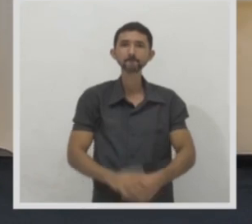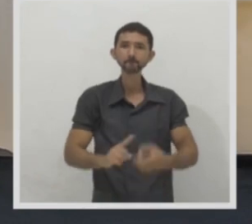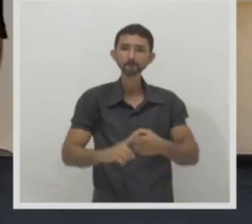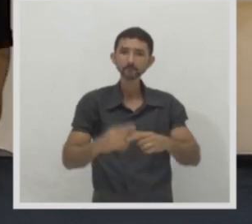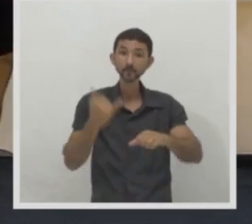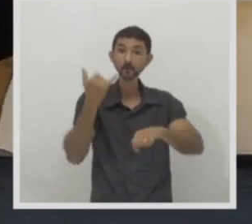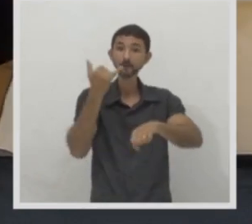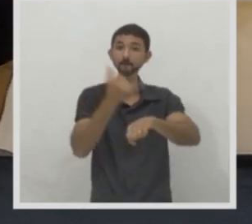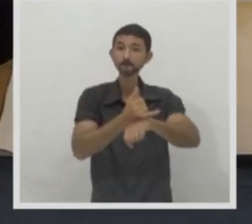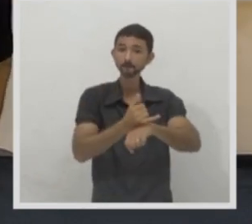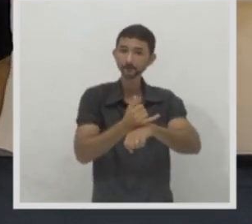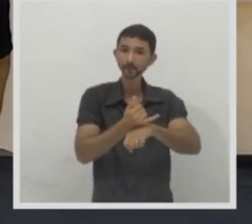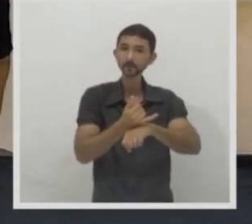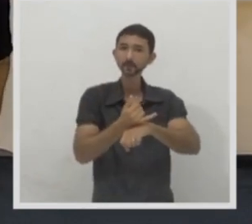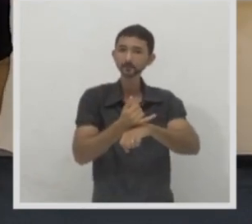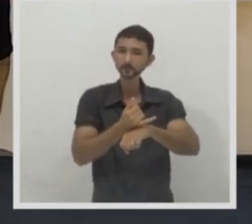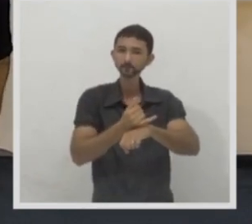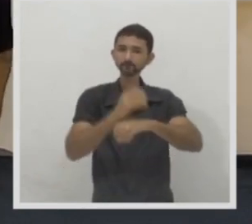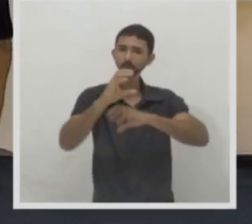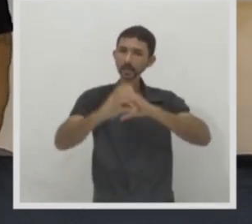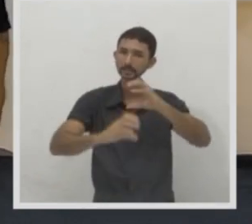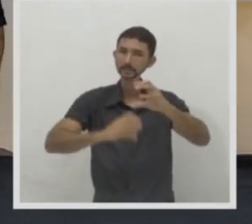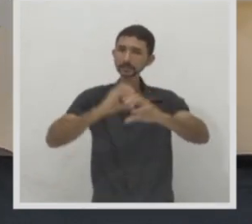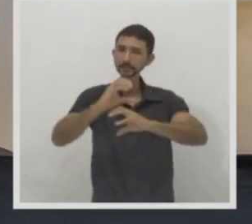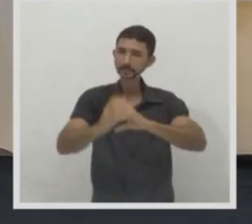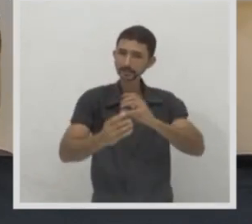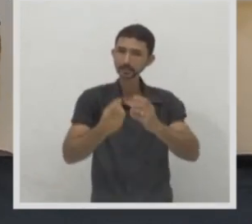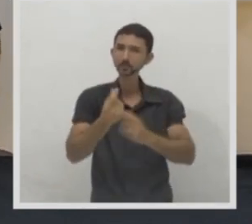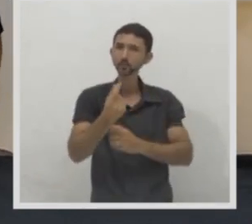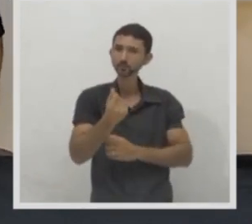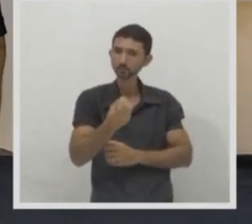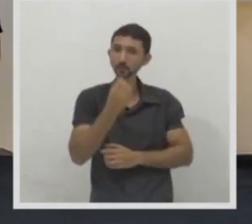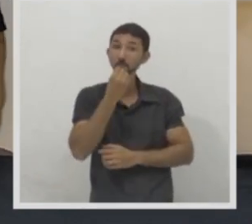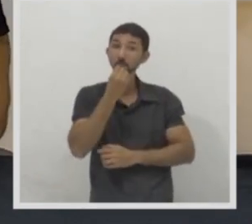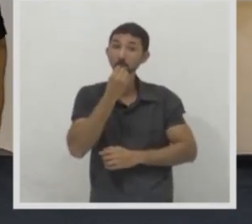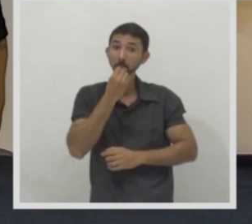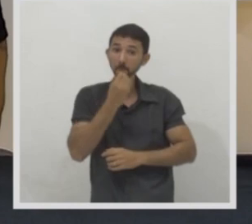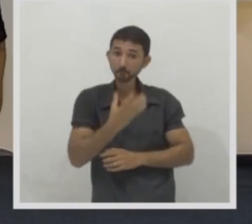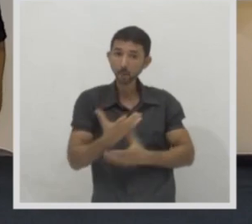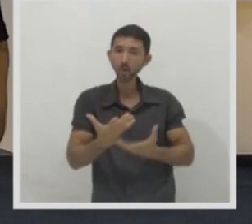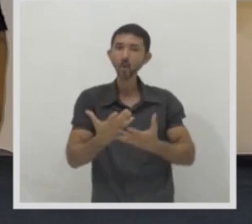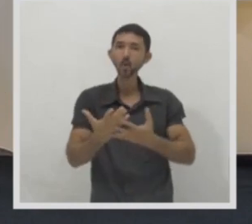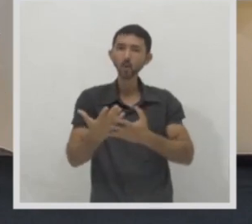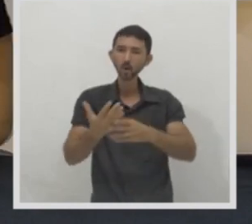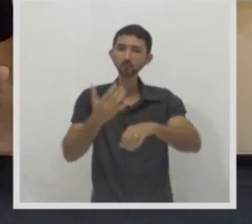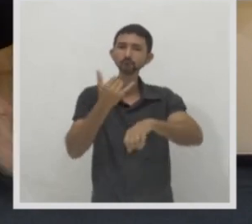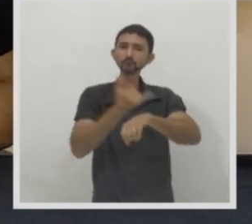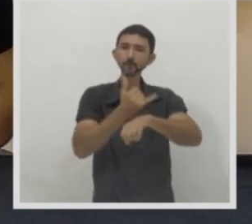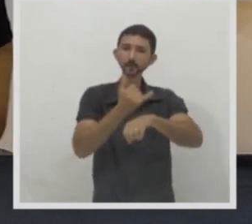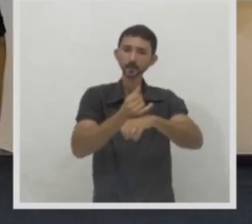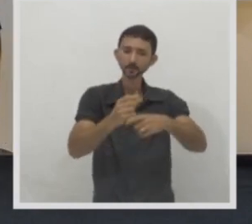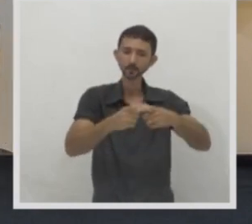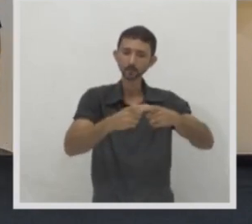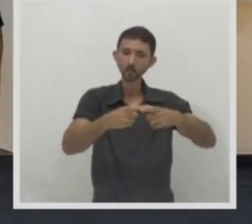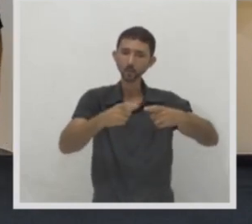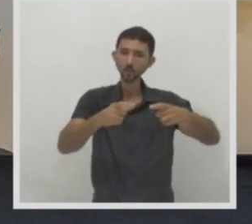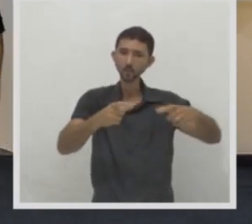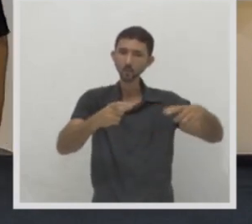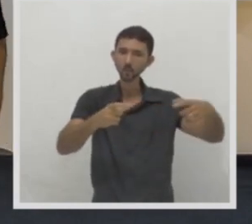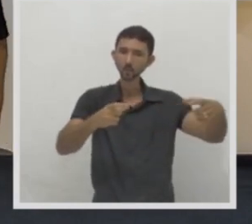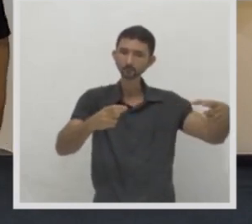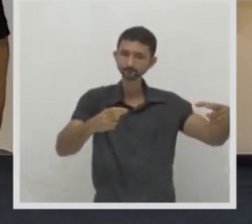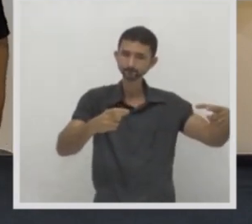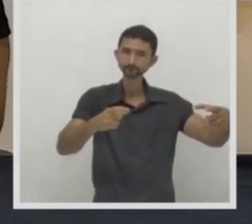muito importante para a interiorização da ocupação do nosso território e para a expansão das nossas fronteiras foi